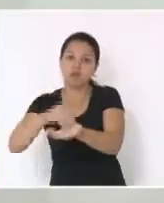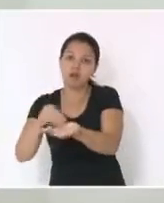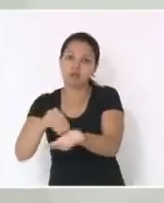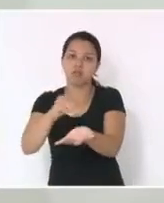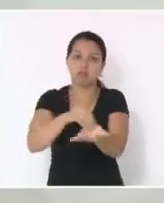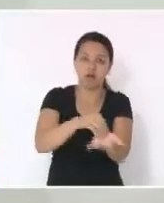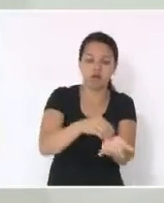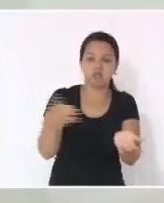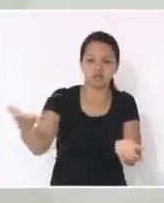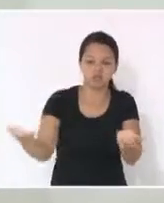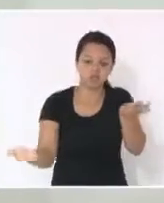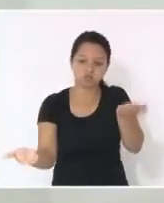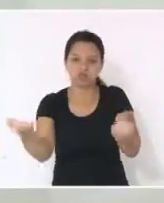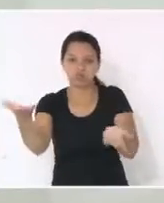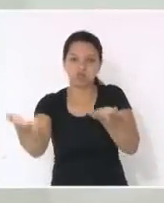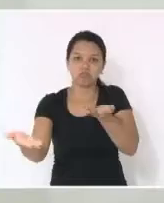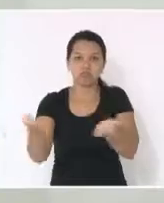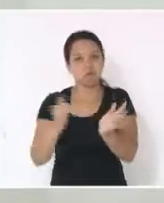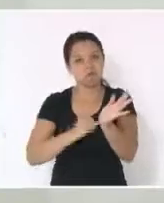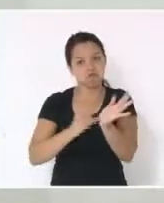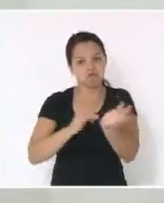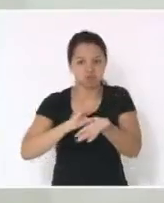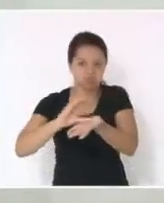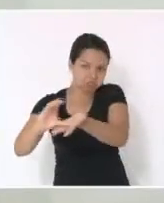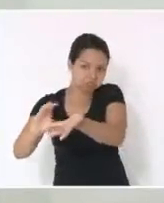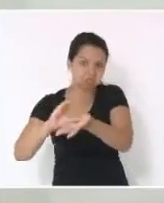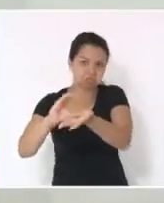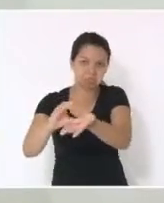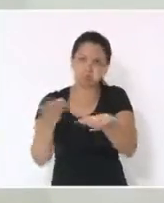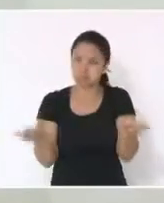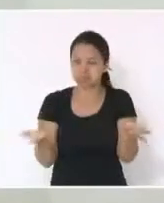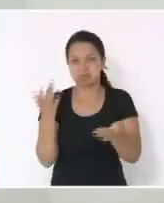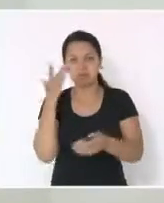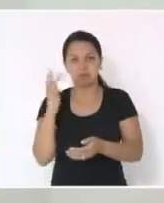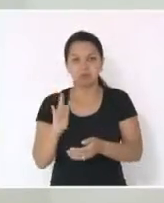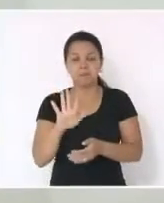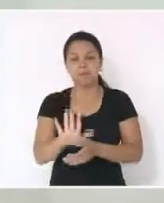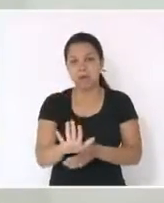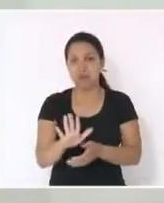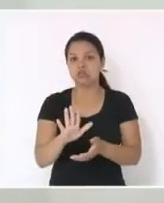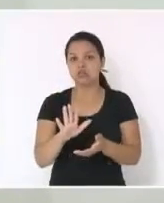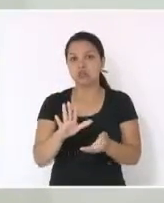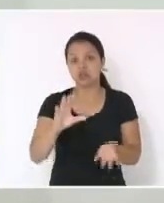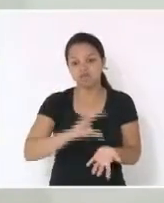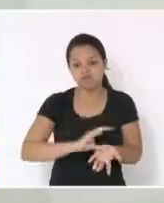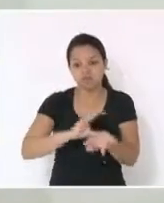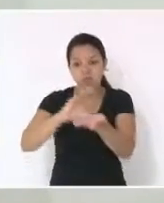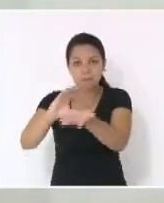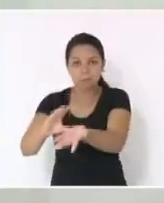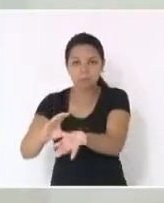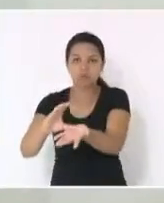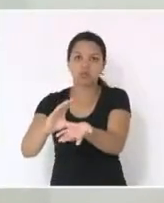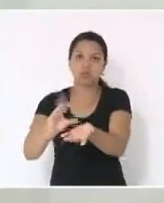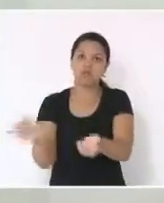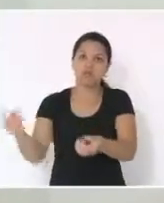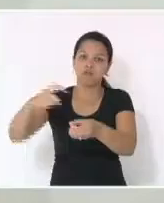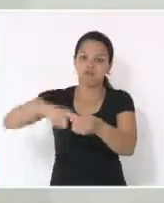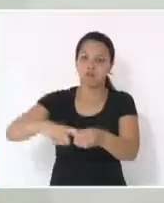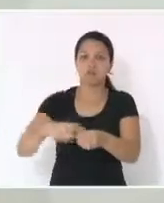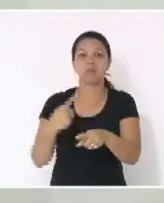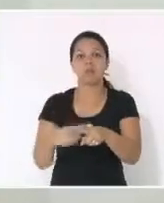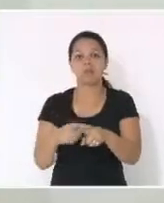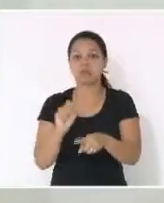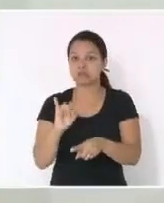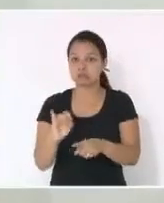incentivos fiscais talvez não mas que repunha porque caso contrário é daqui a alguns anos alguns segmentos